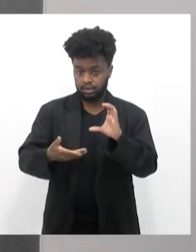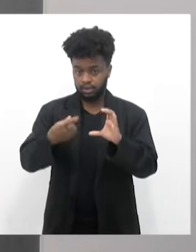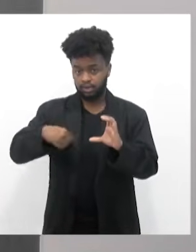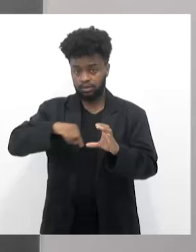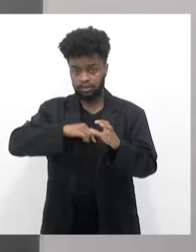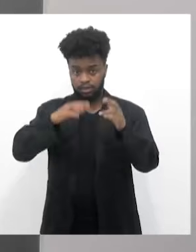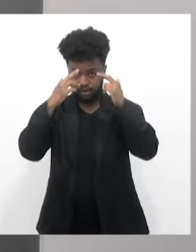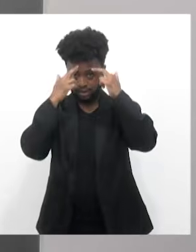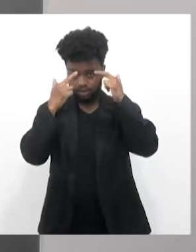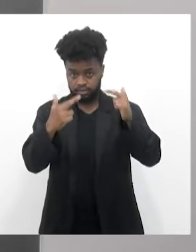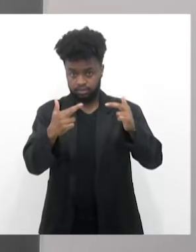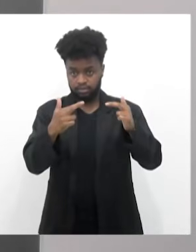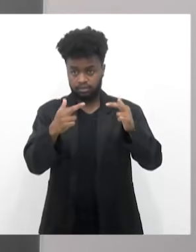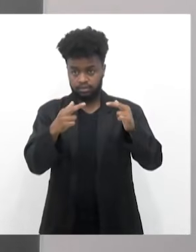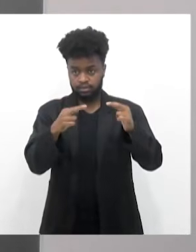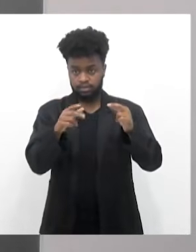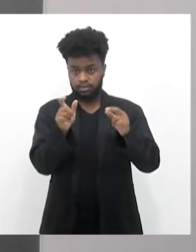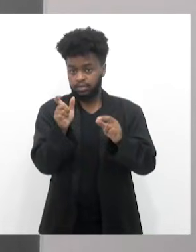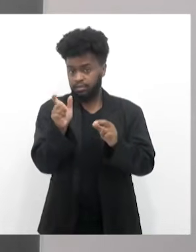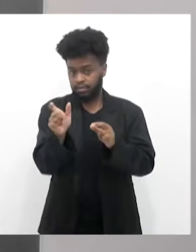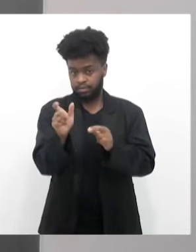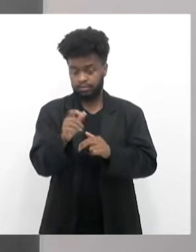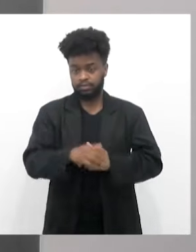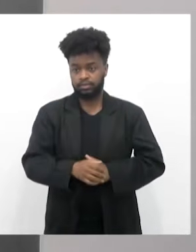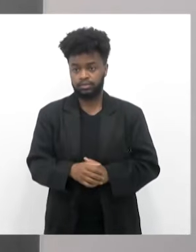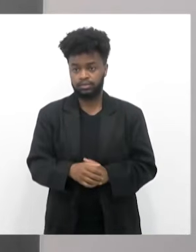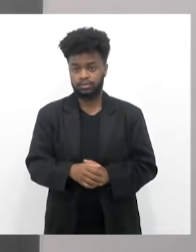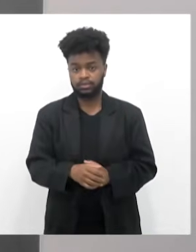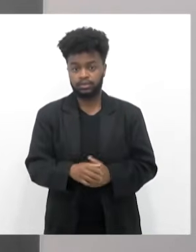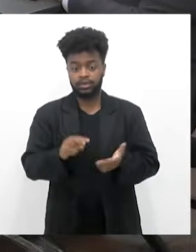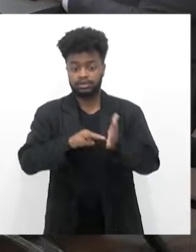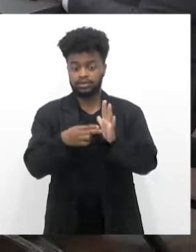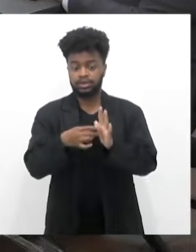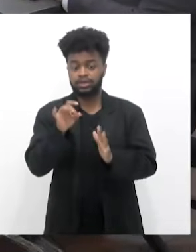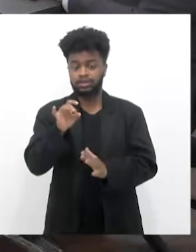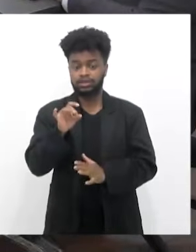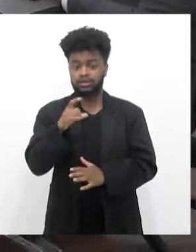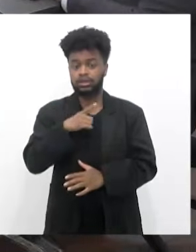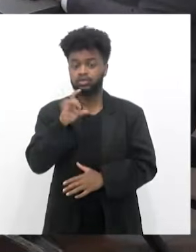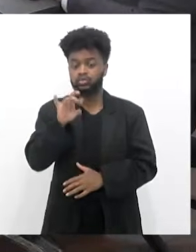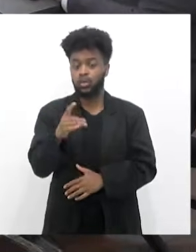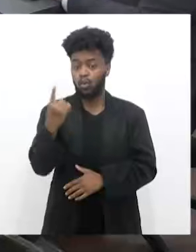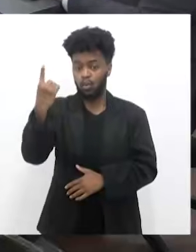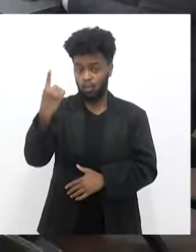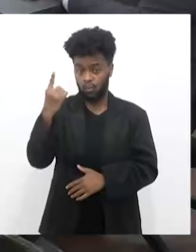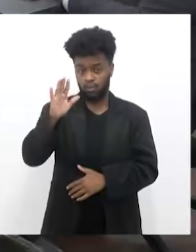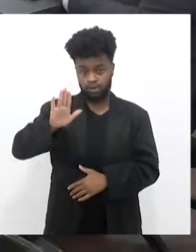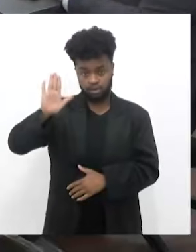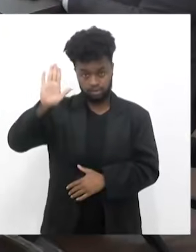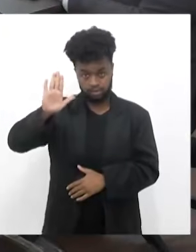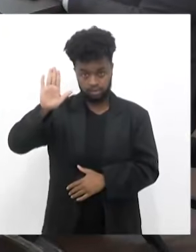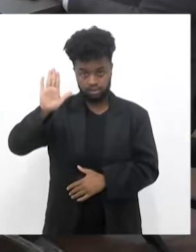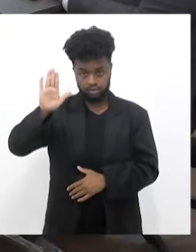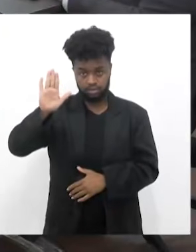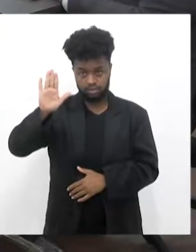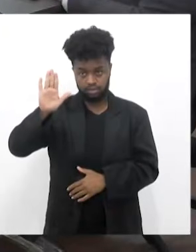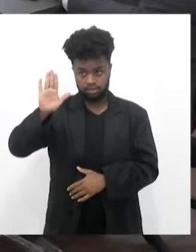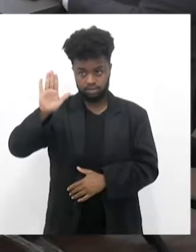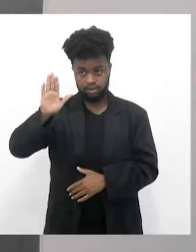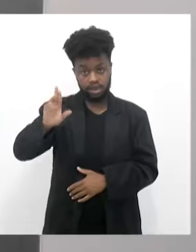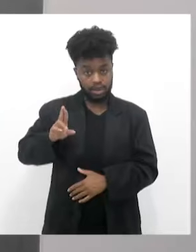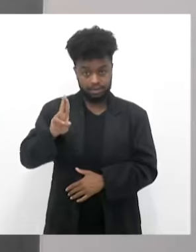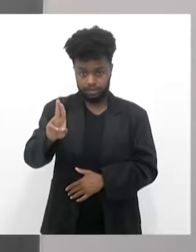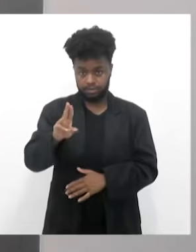respeitando o exato termo que está disposto na ADPF. Apenas um candidato. O candidato que